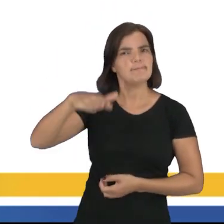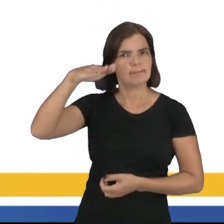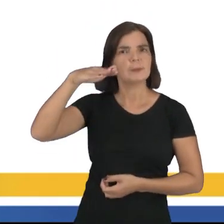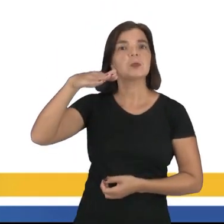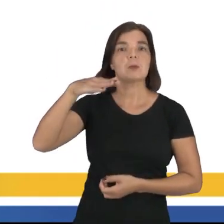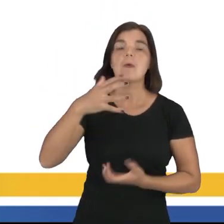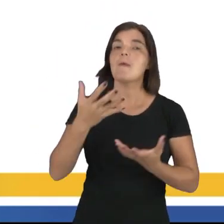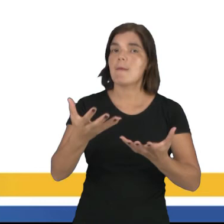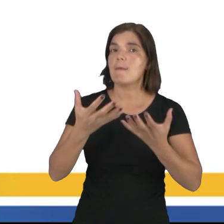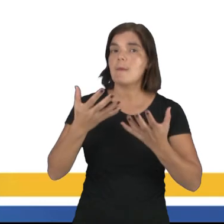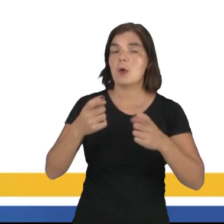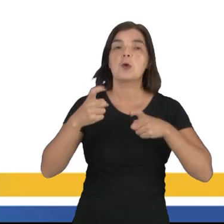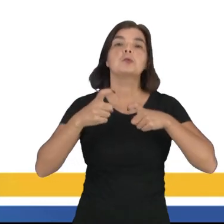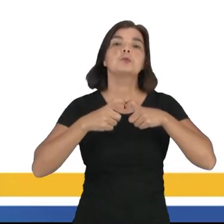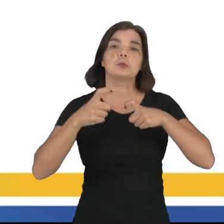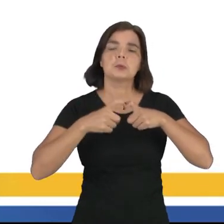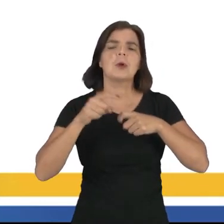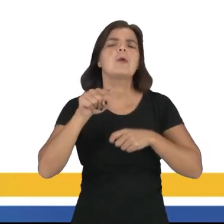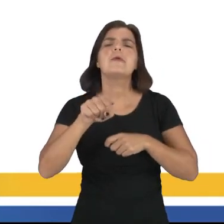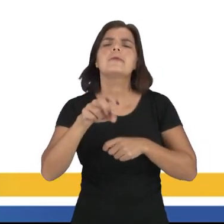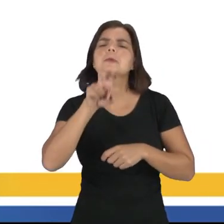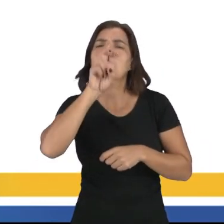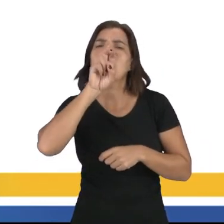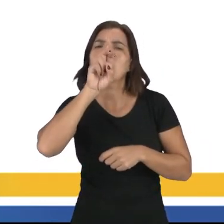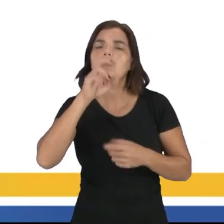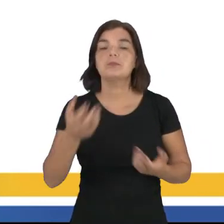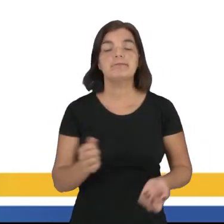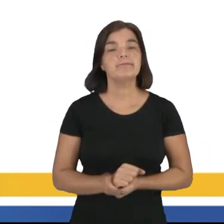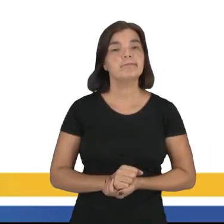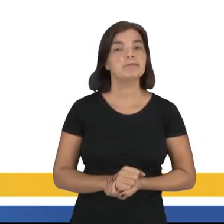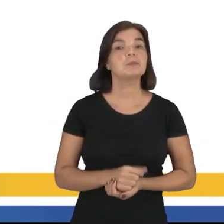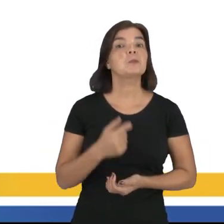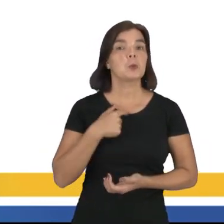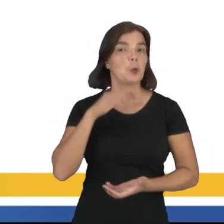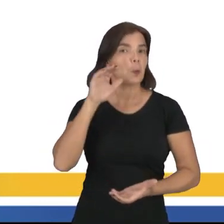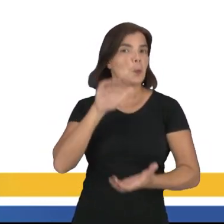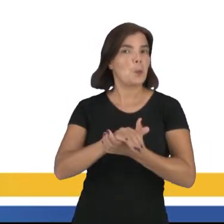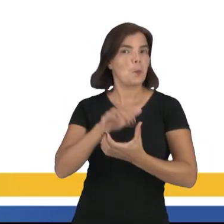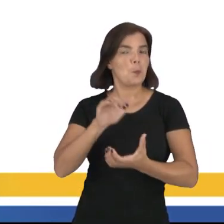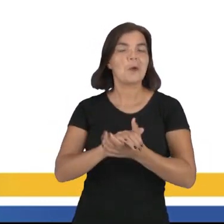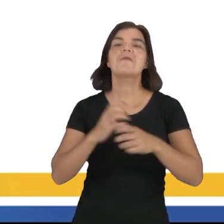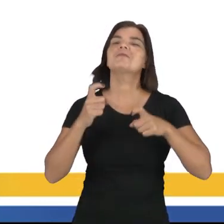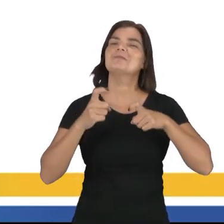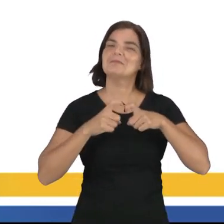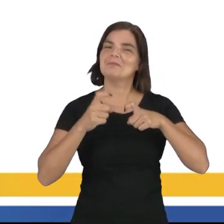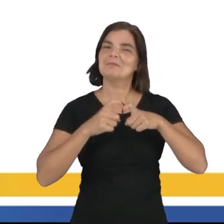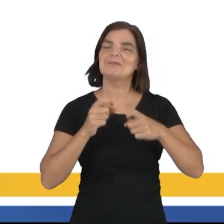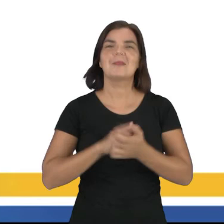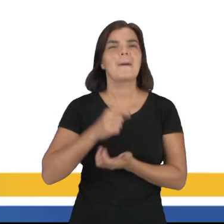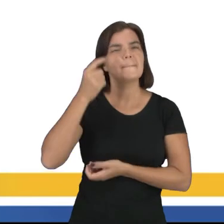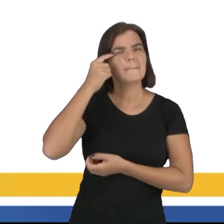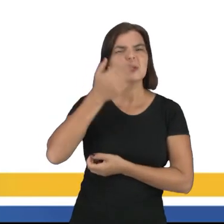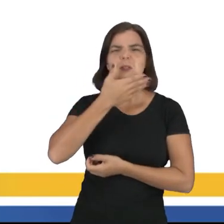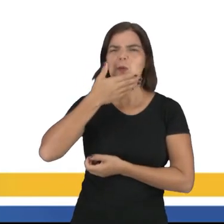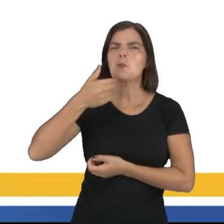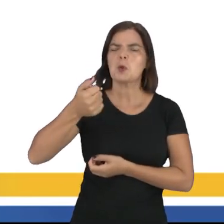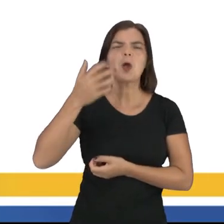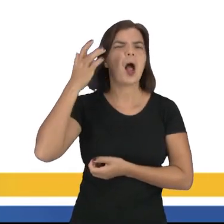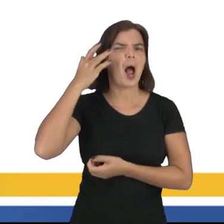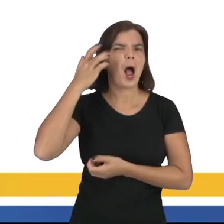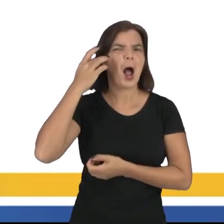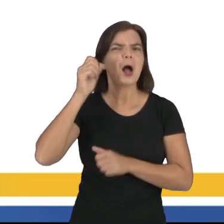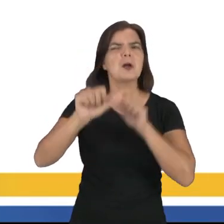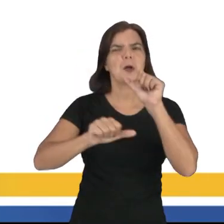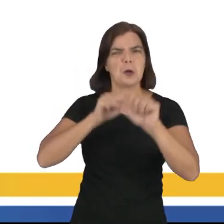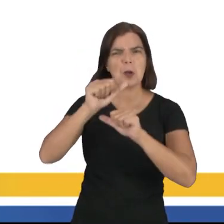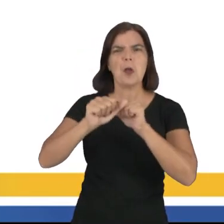crescer, quero ser médico. E você, Mônica? Vou me casar com um médico. Pensando melhor, acho